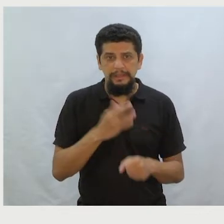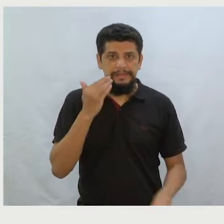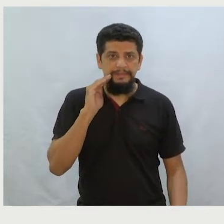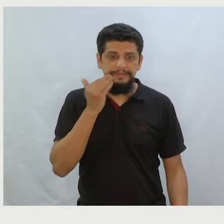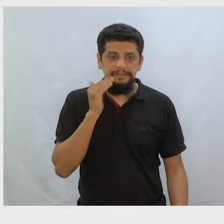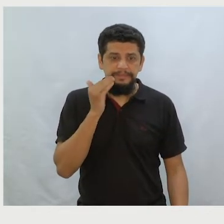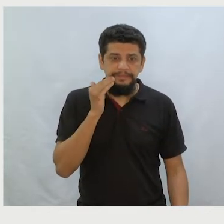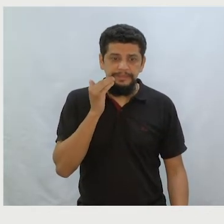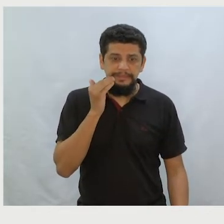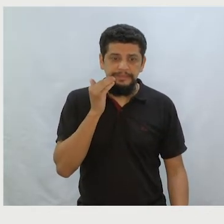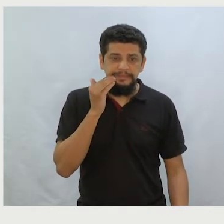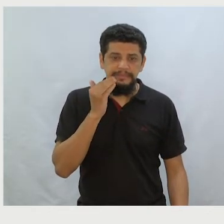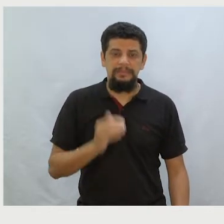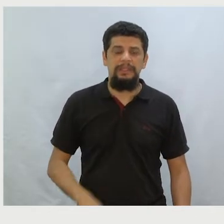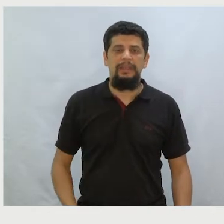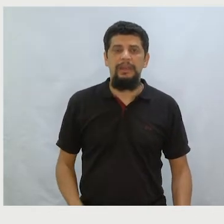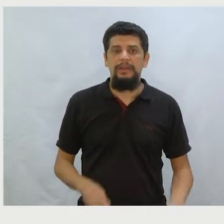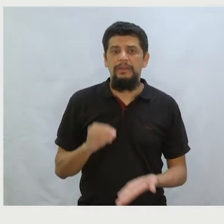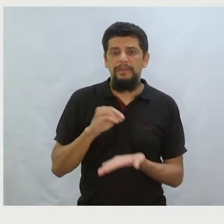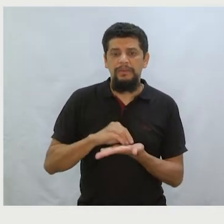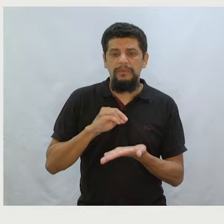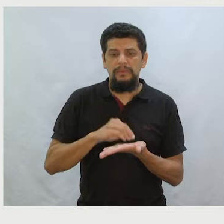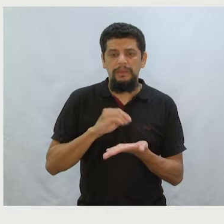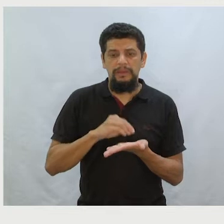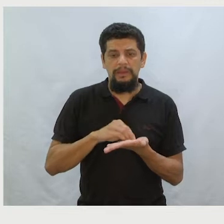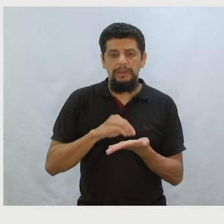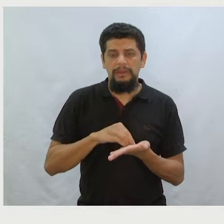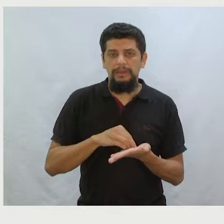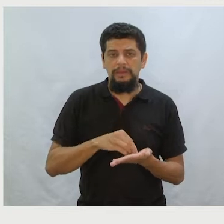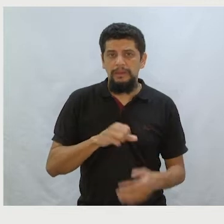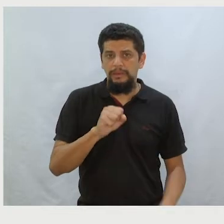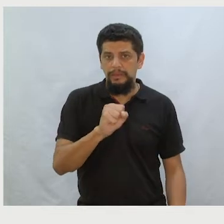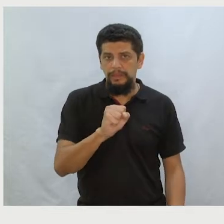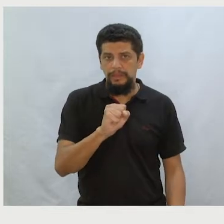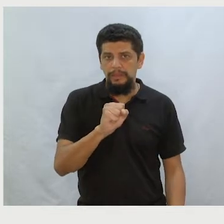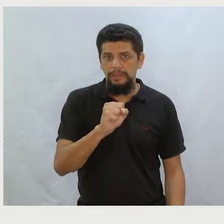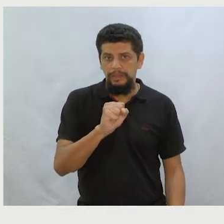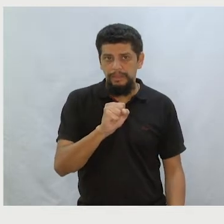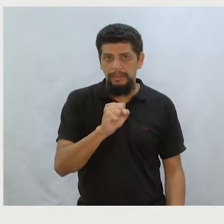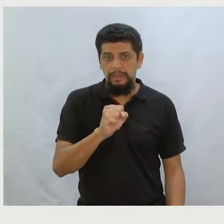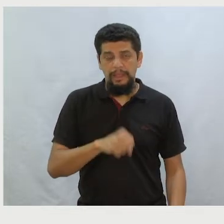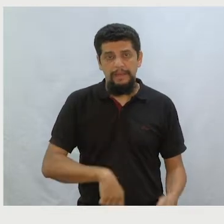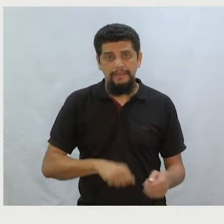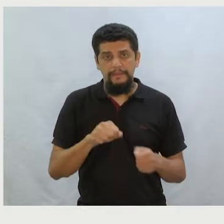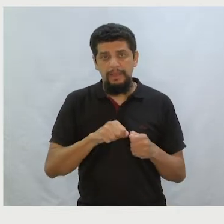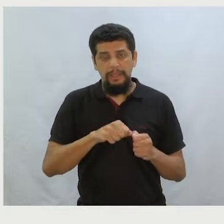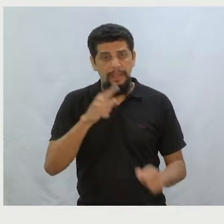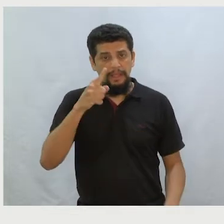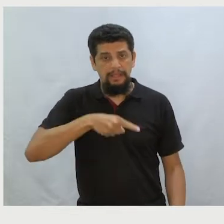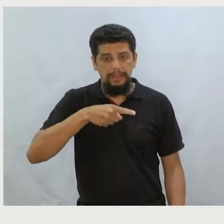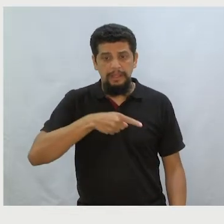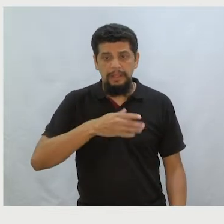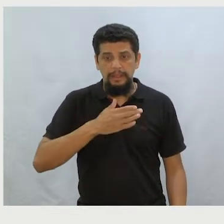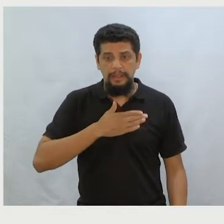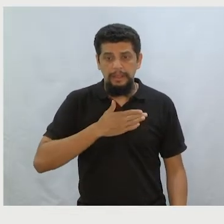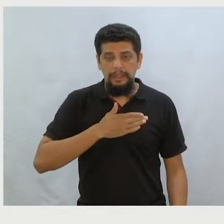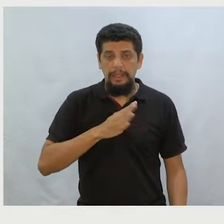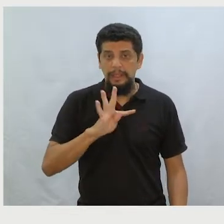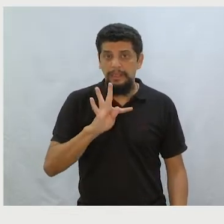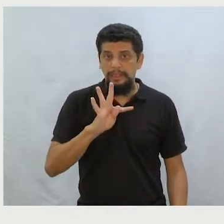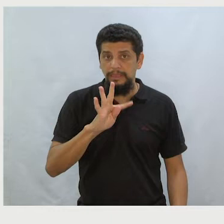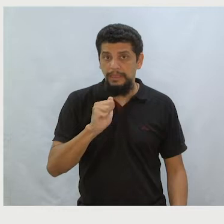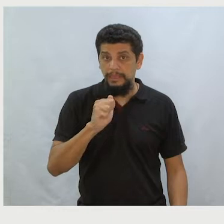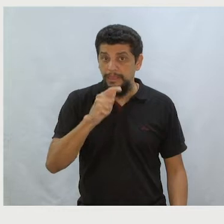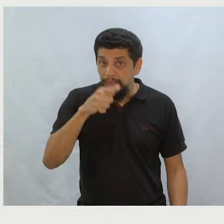de defeitos Faltou um s no passe de craque do Paulinho um assento na minha